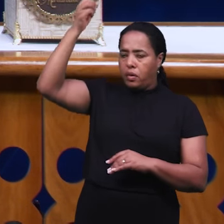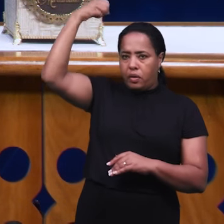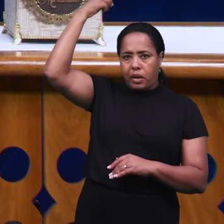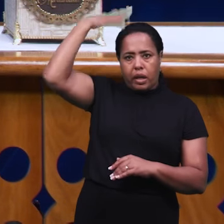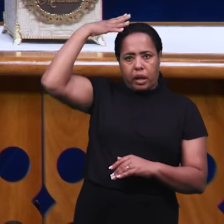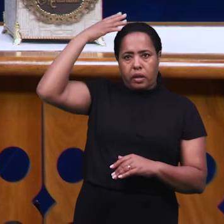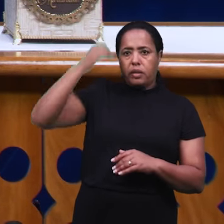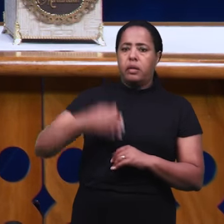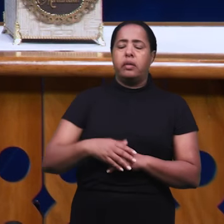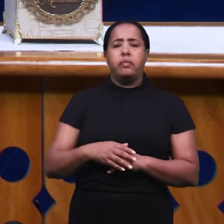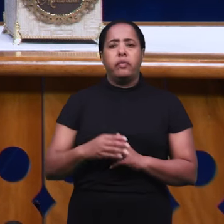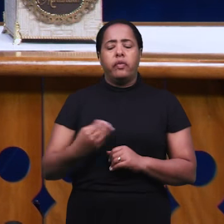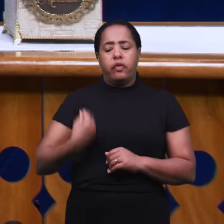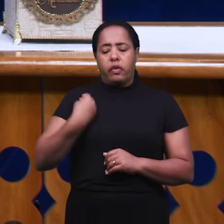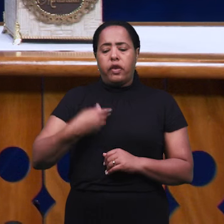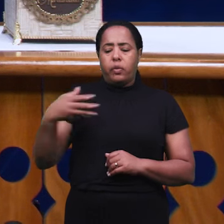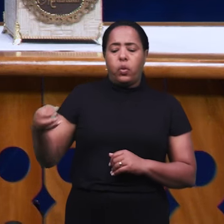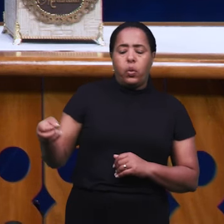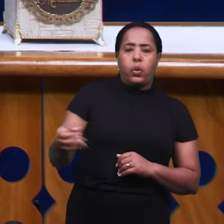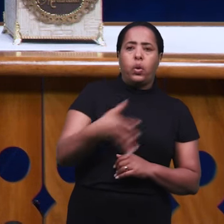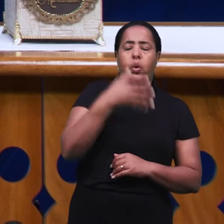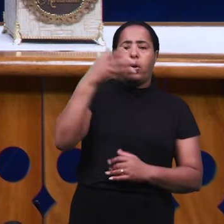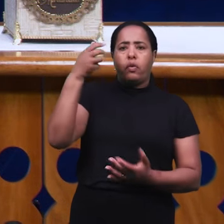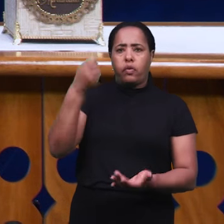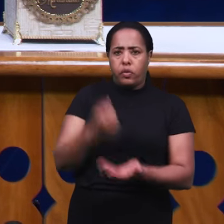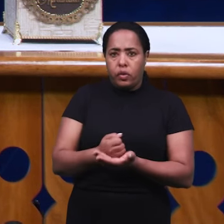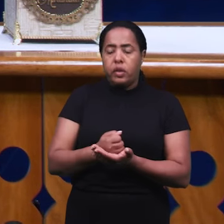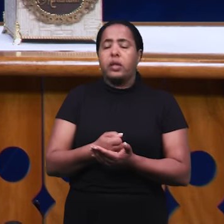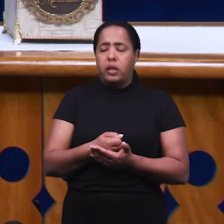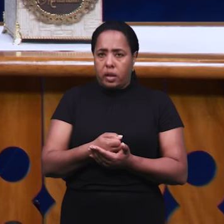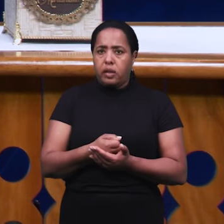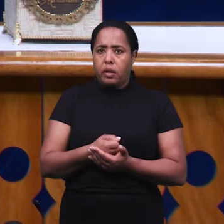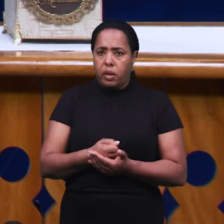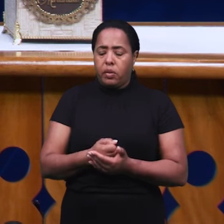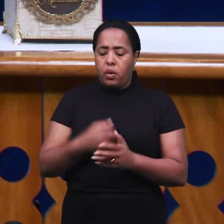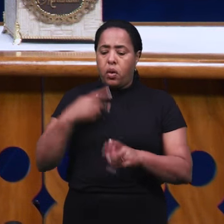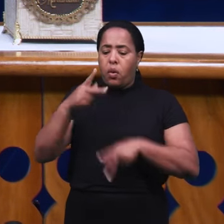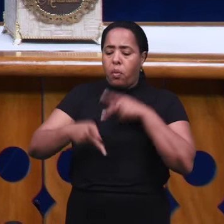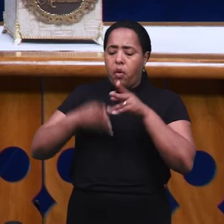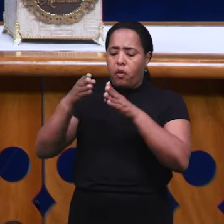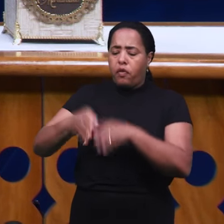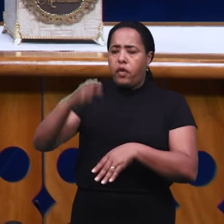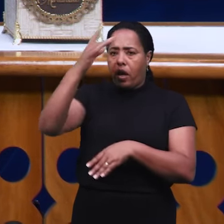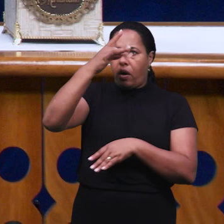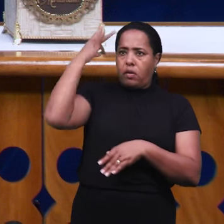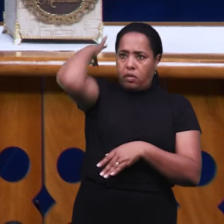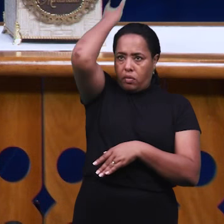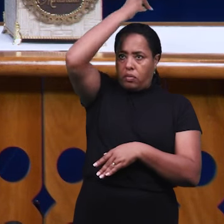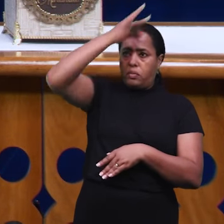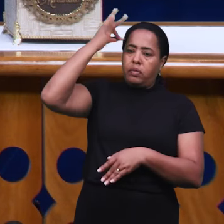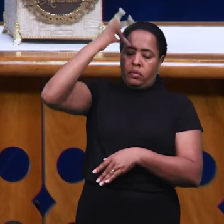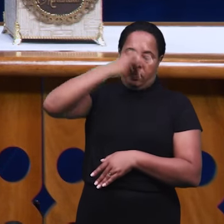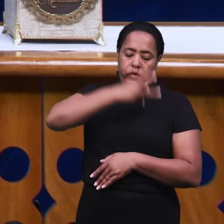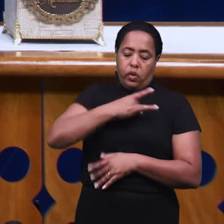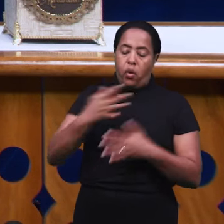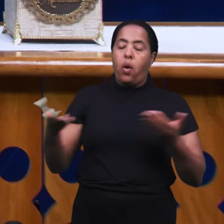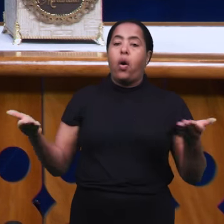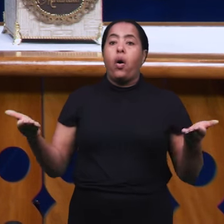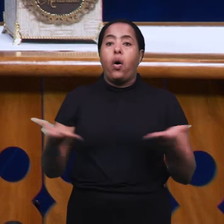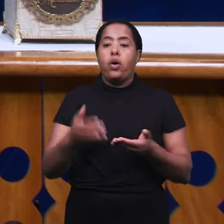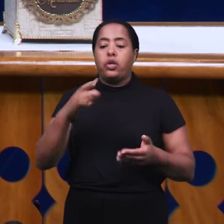hoje nós vivemos no Novo Testamento, onde agora a igreja foi batizada com o Espírito Santo, e hoje a igreja tem a